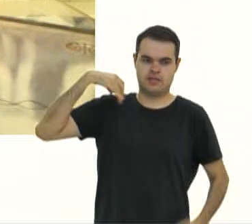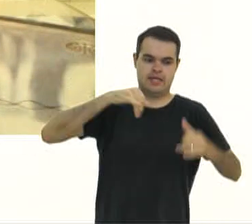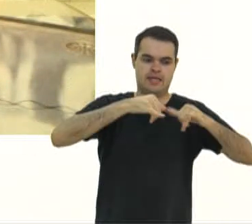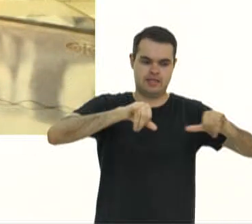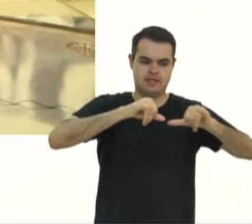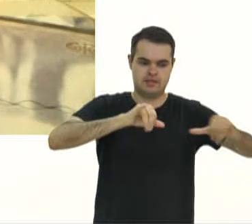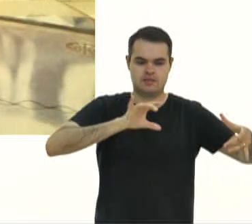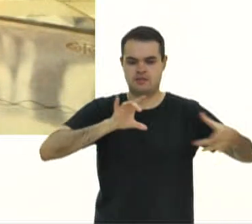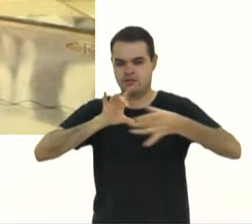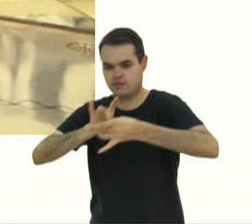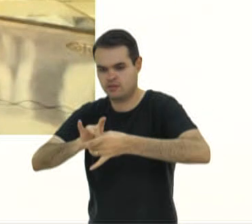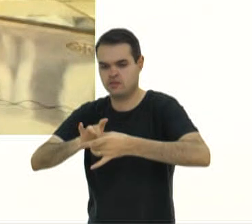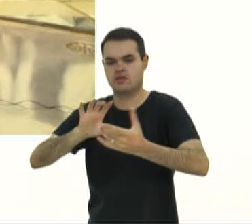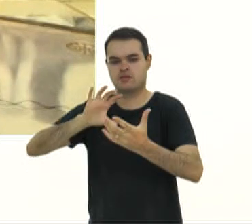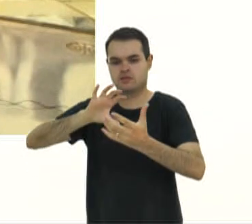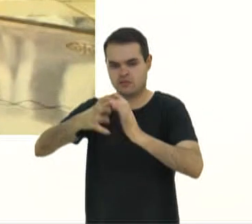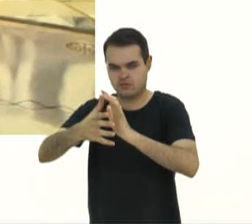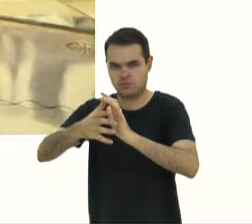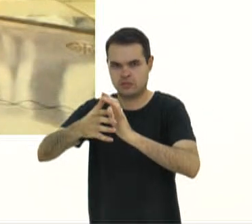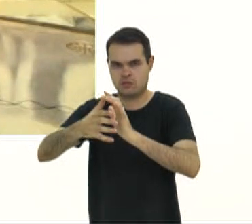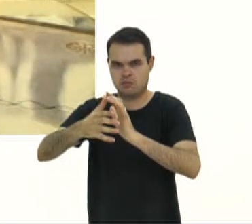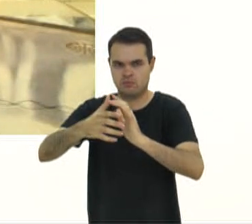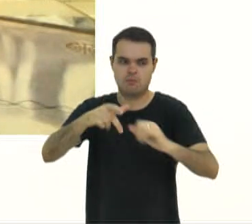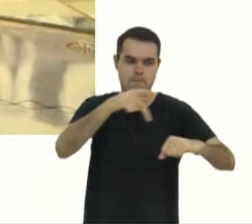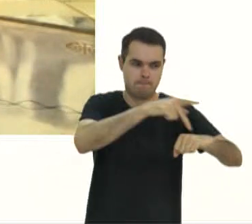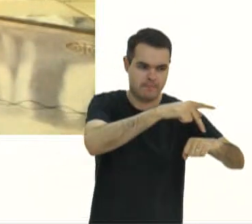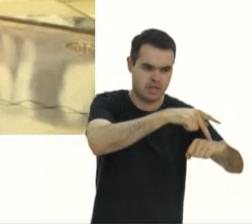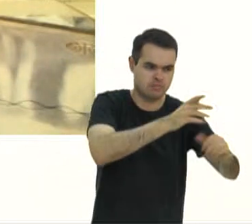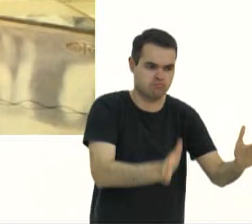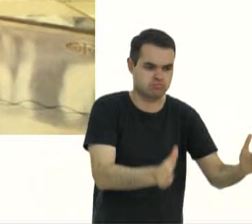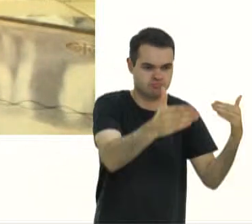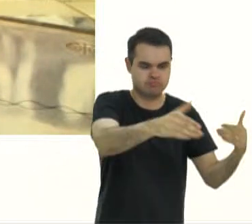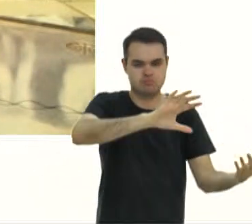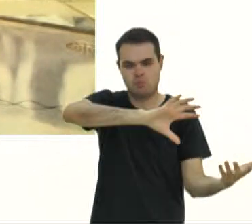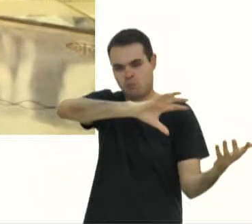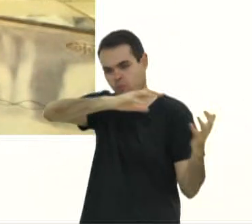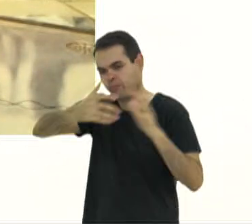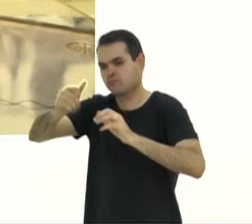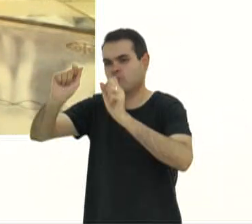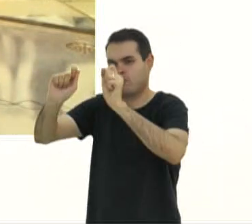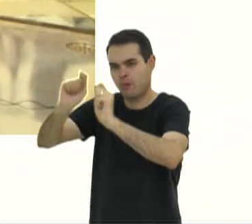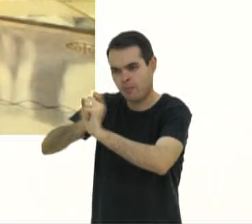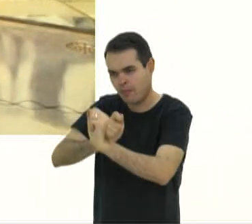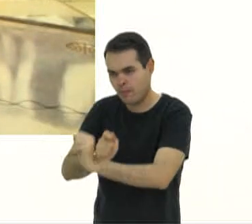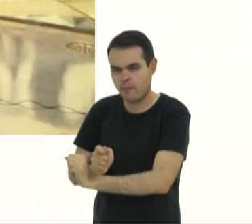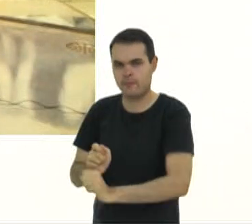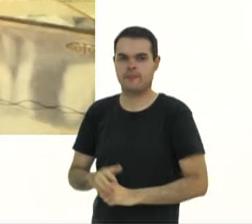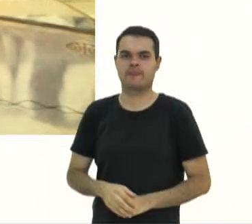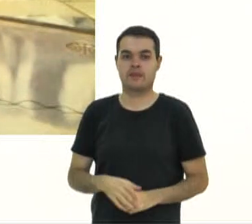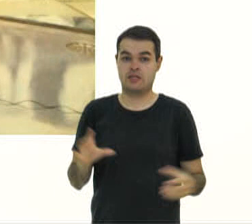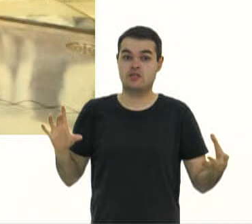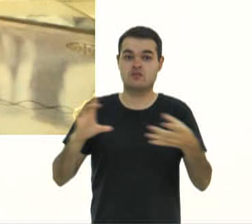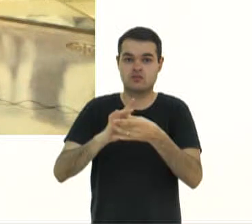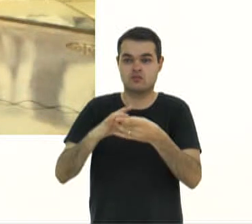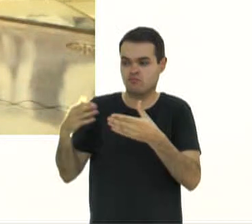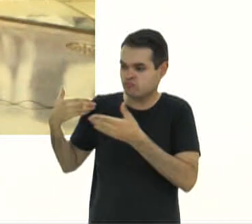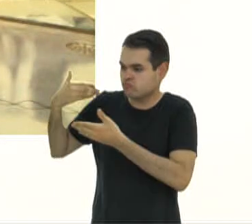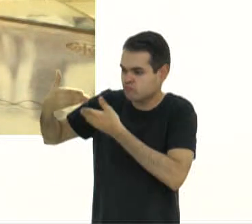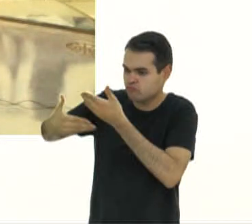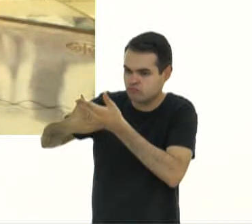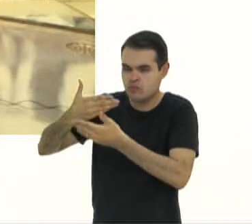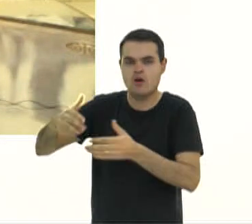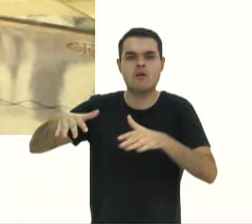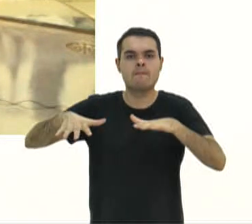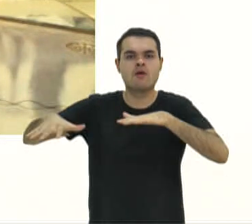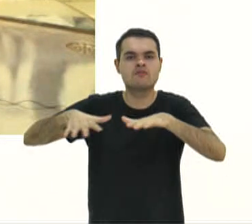energia à transformação, né? E esse termo começou a ser associado também a movimento.